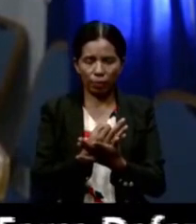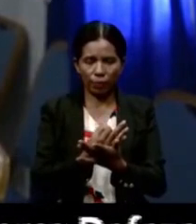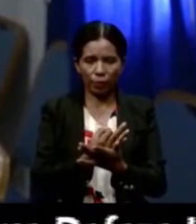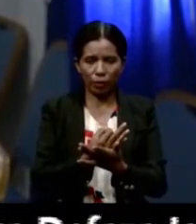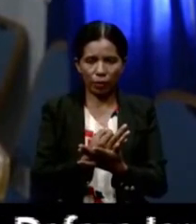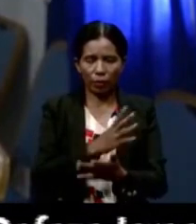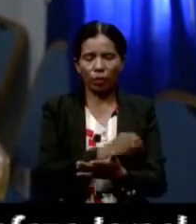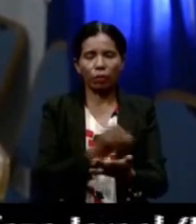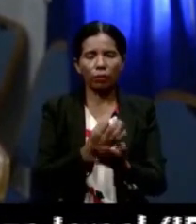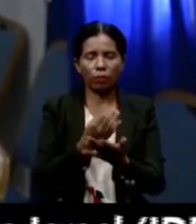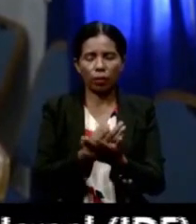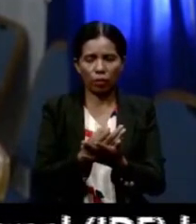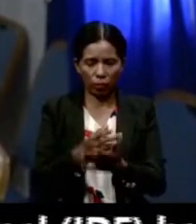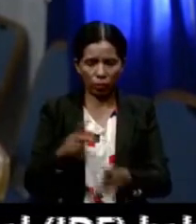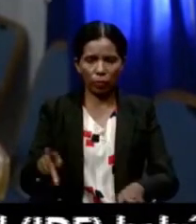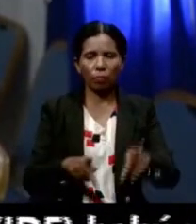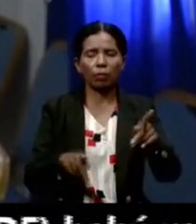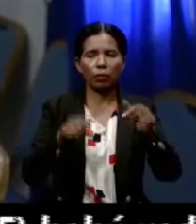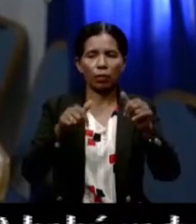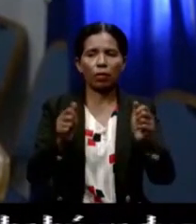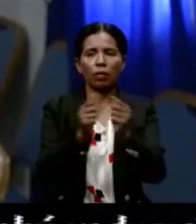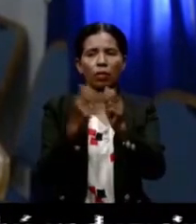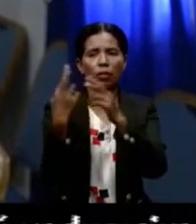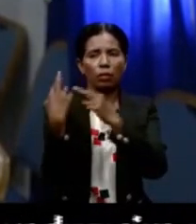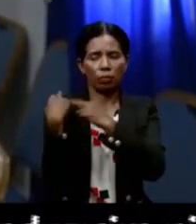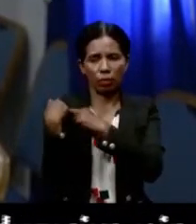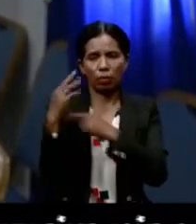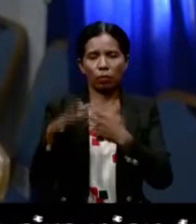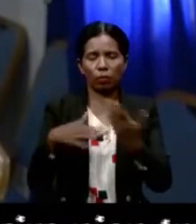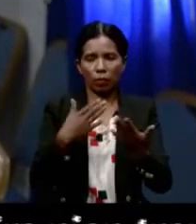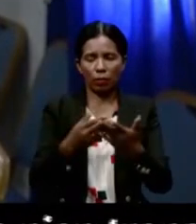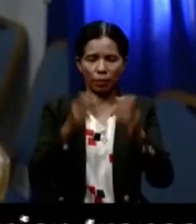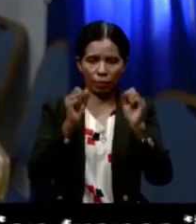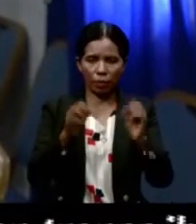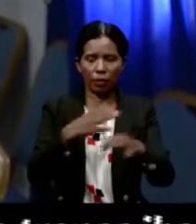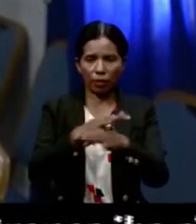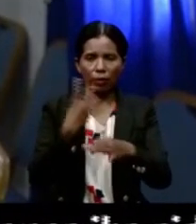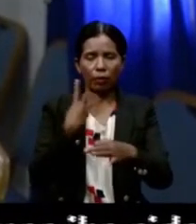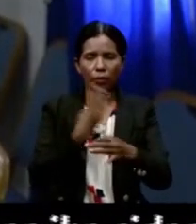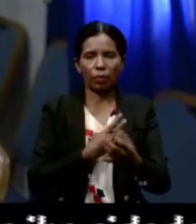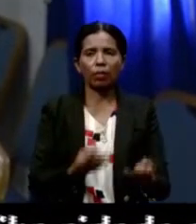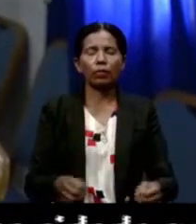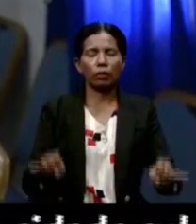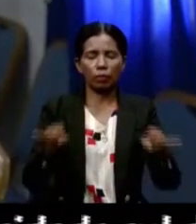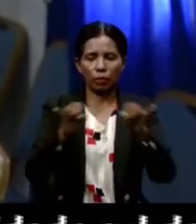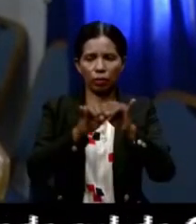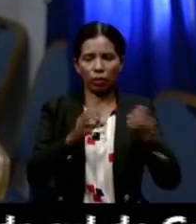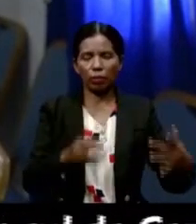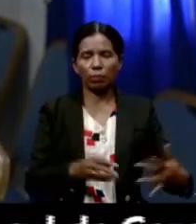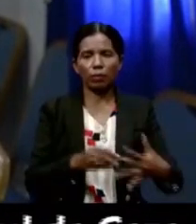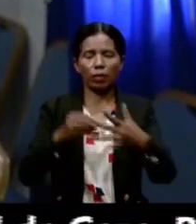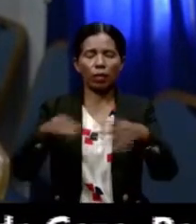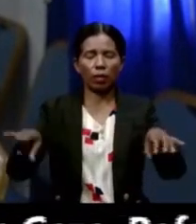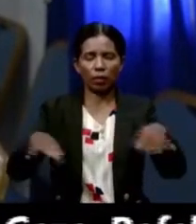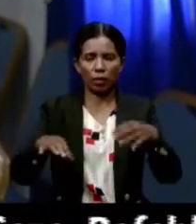orçamento subvenção pública de ne ho responsável de toma. A tu bele hadia minha instituição, lili hadia qualidade